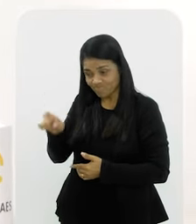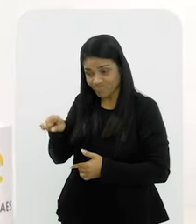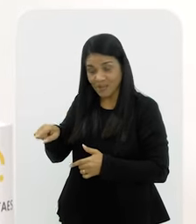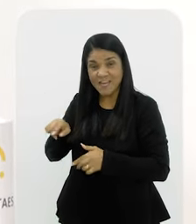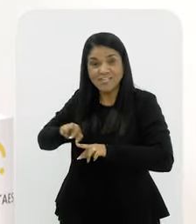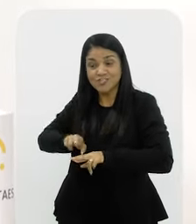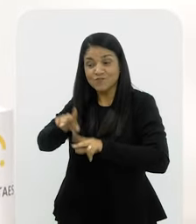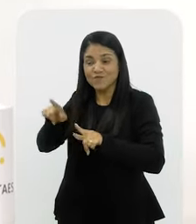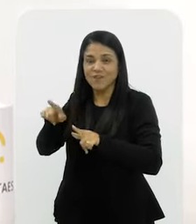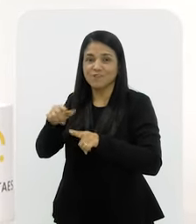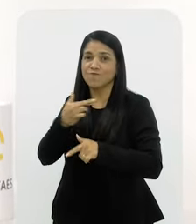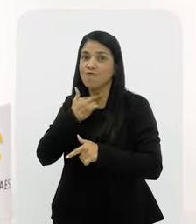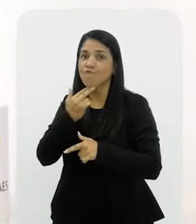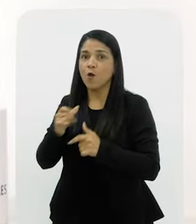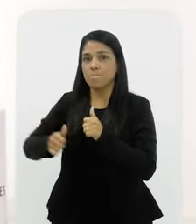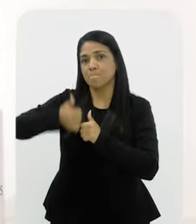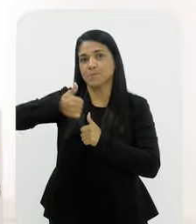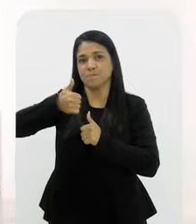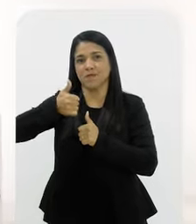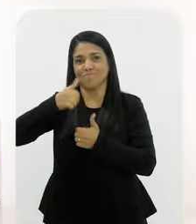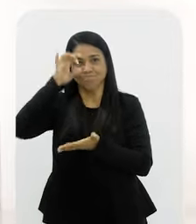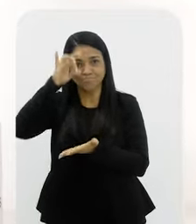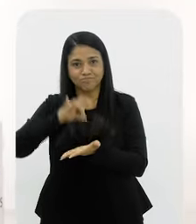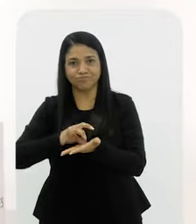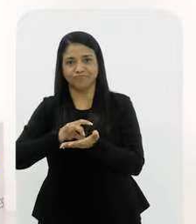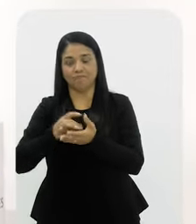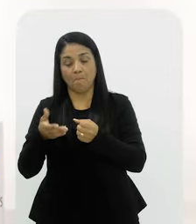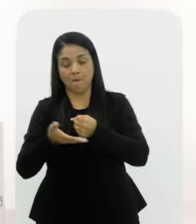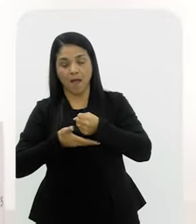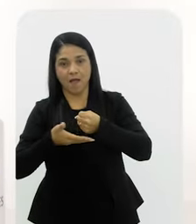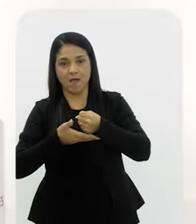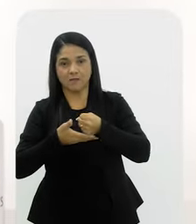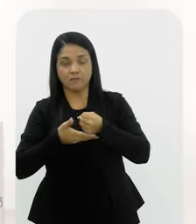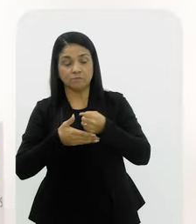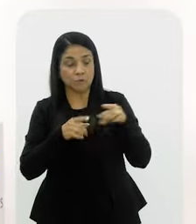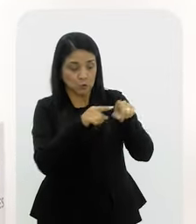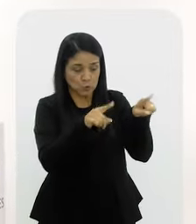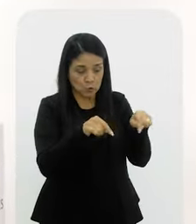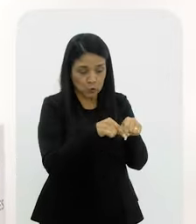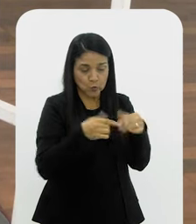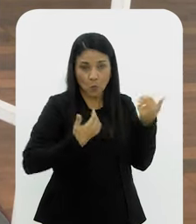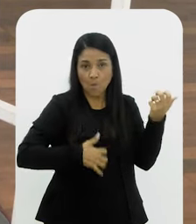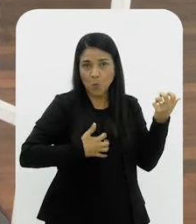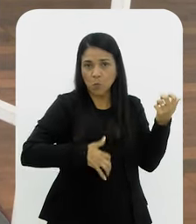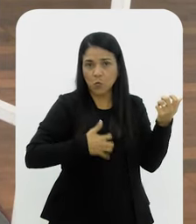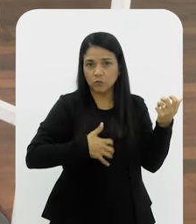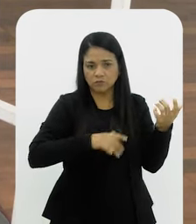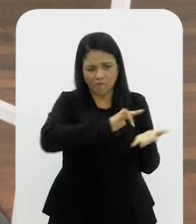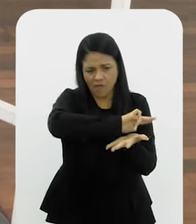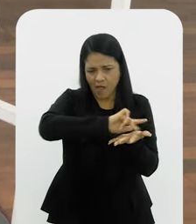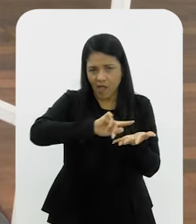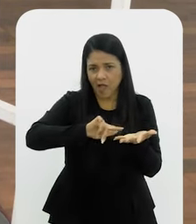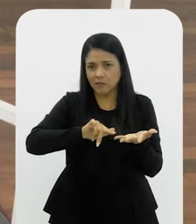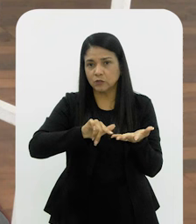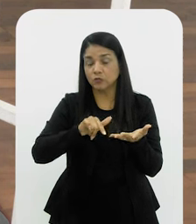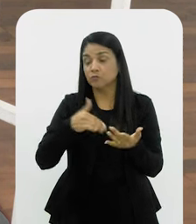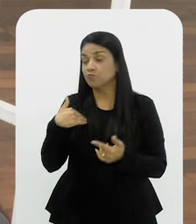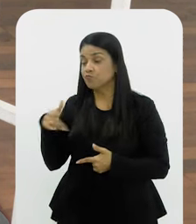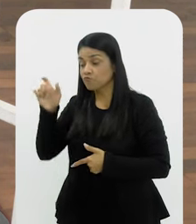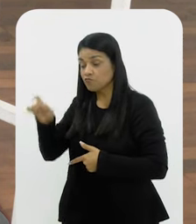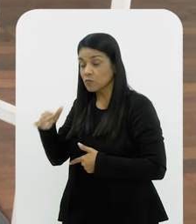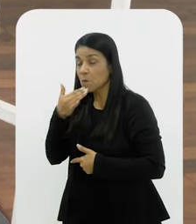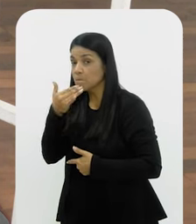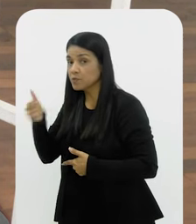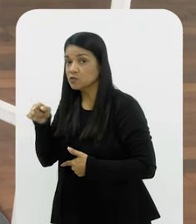a voz definitiva na base. Tínhamos um estúdio aqui, os músicos tocando, e ele pedia para